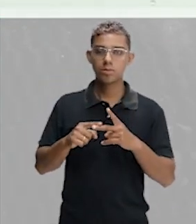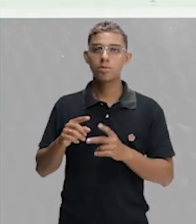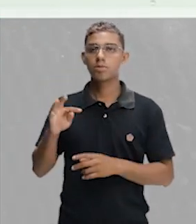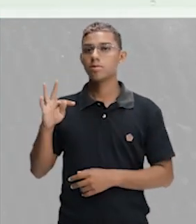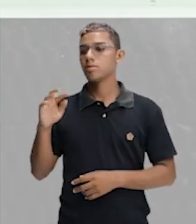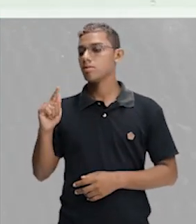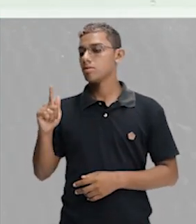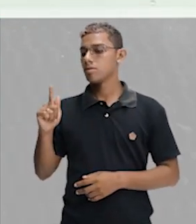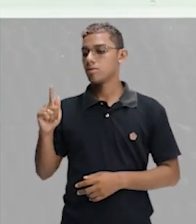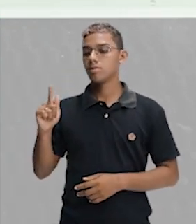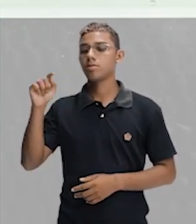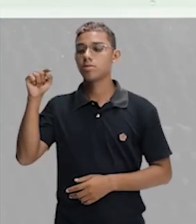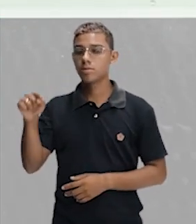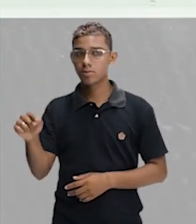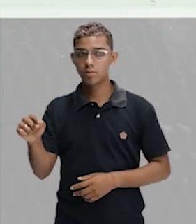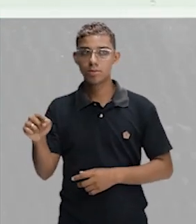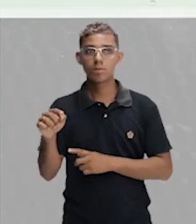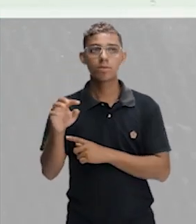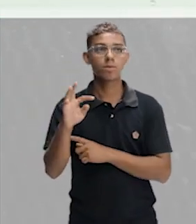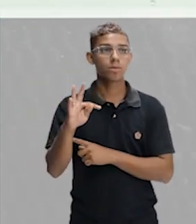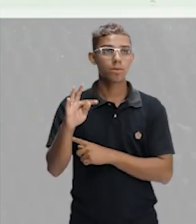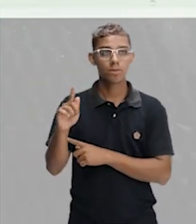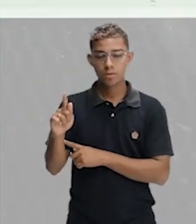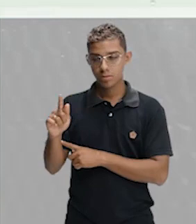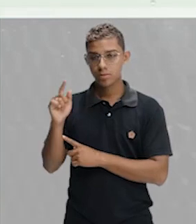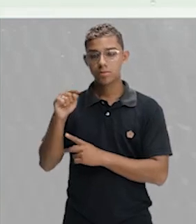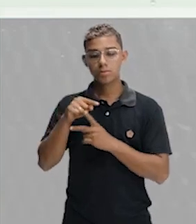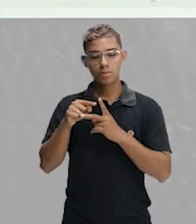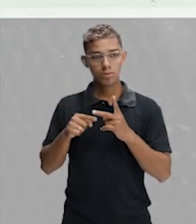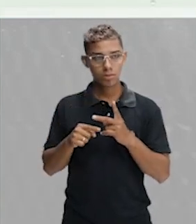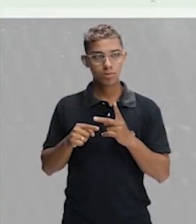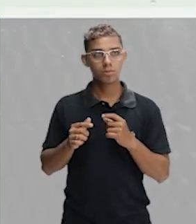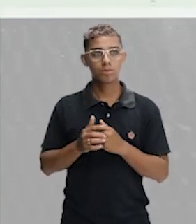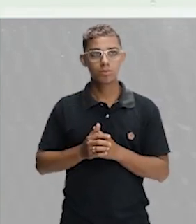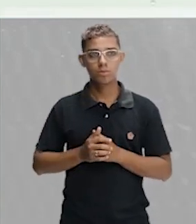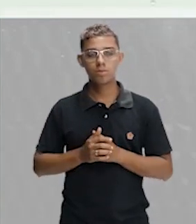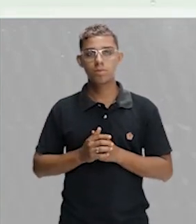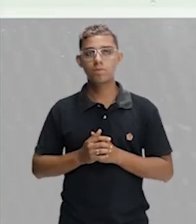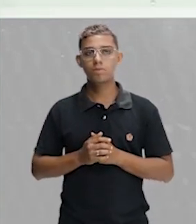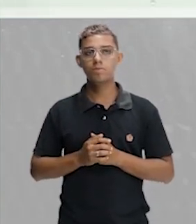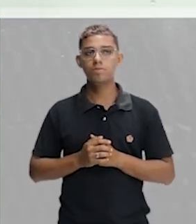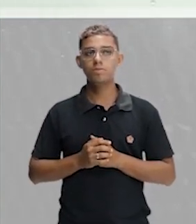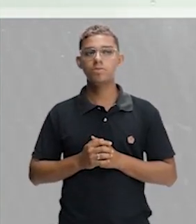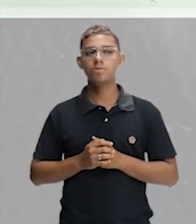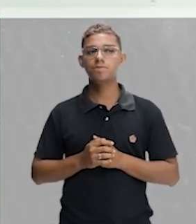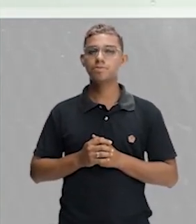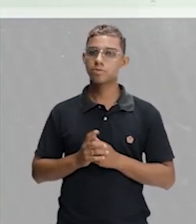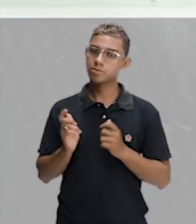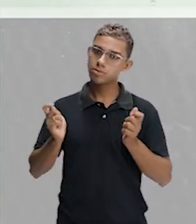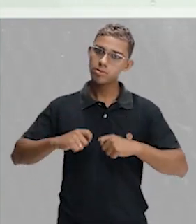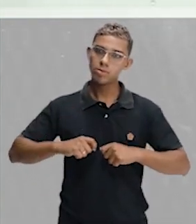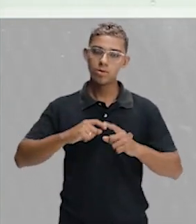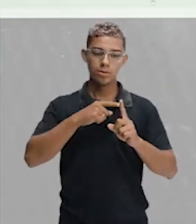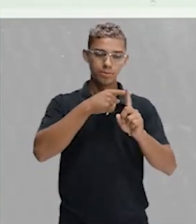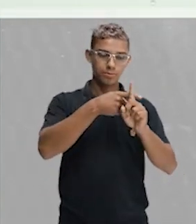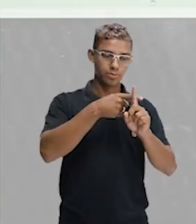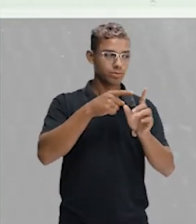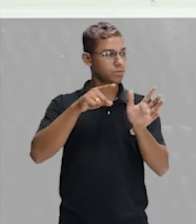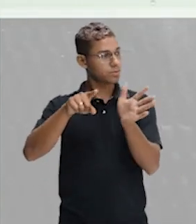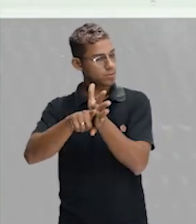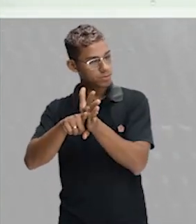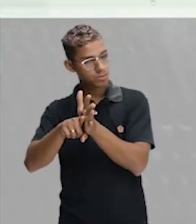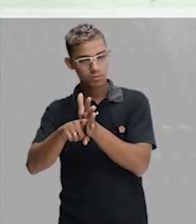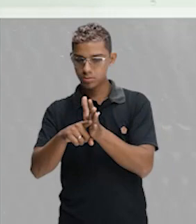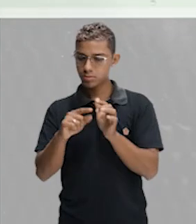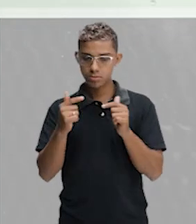da reta tangente do ângulo que a reta faz com o eixo X aí pode ser positivo e negativo pode não